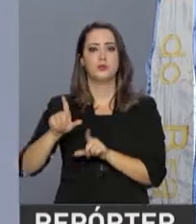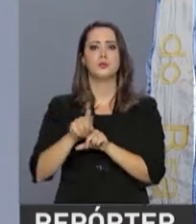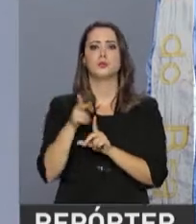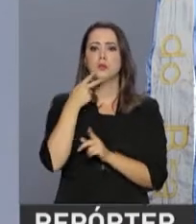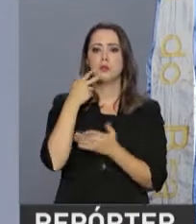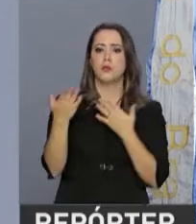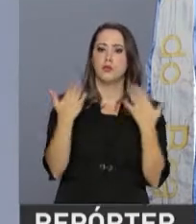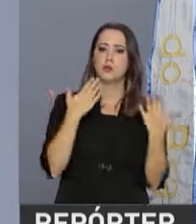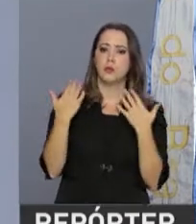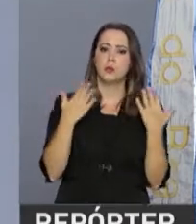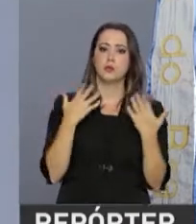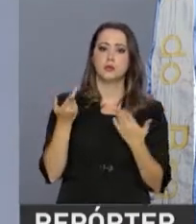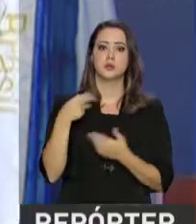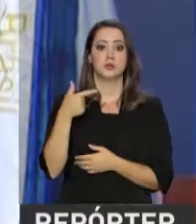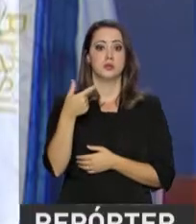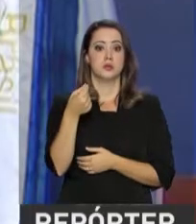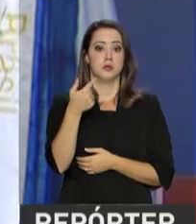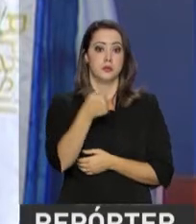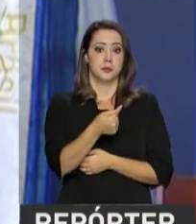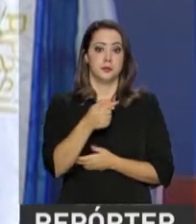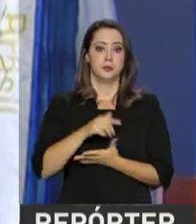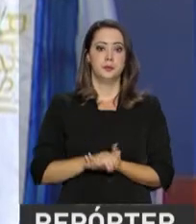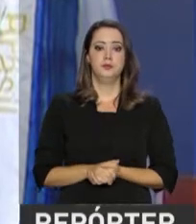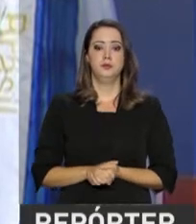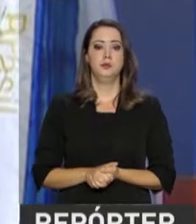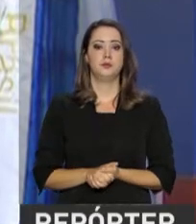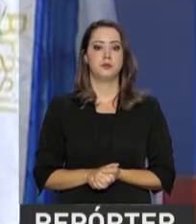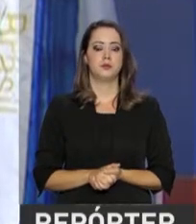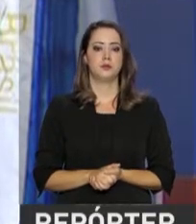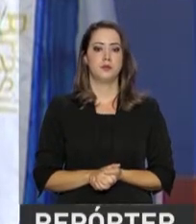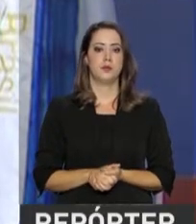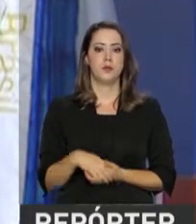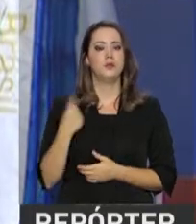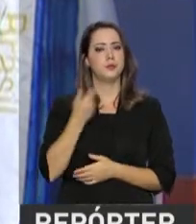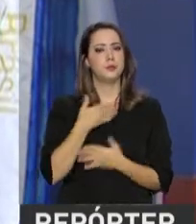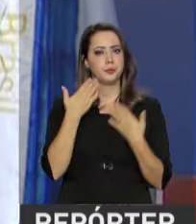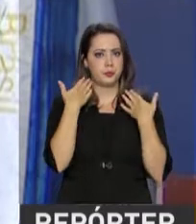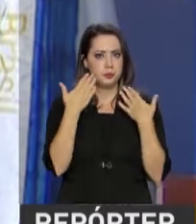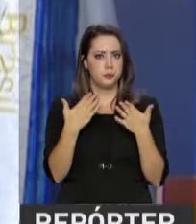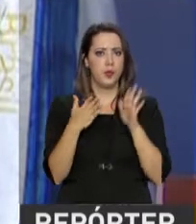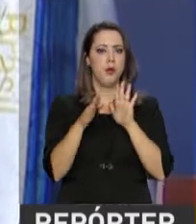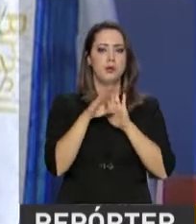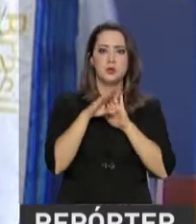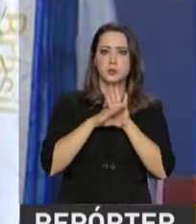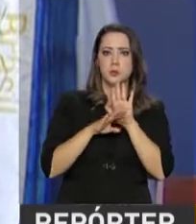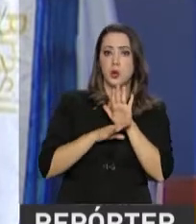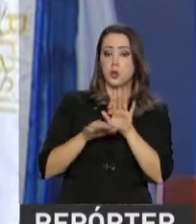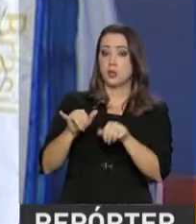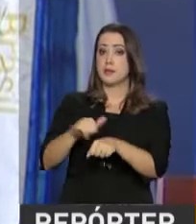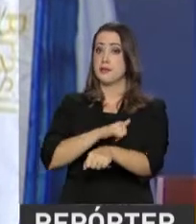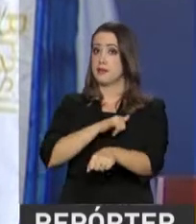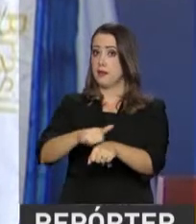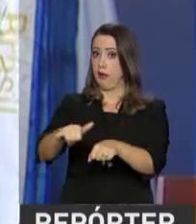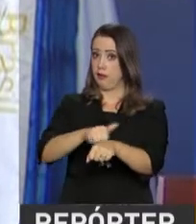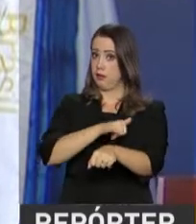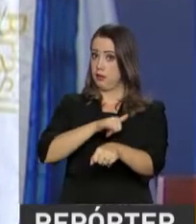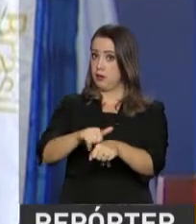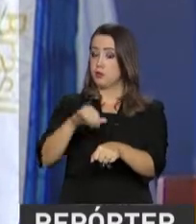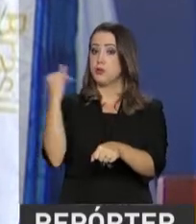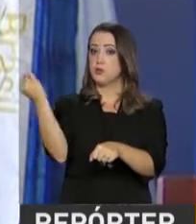ministério em 2017 no entanto anos especificamente nos projetos estratégicos que são projectos essenciais